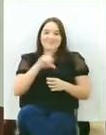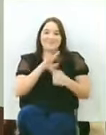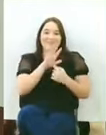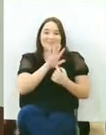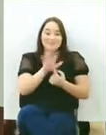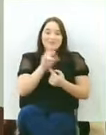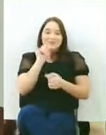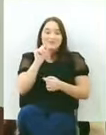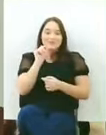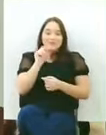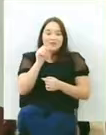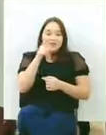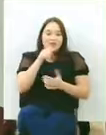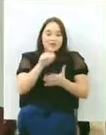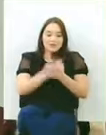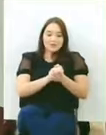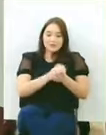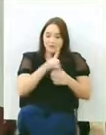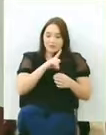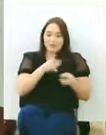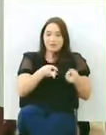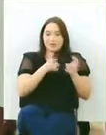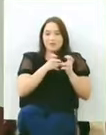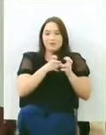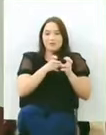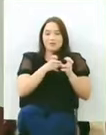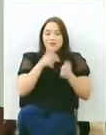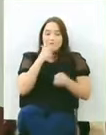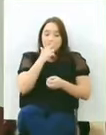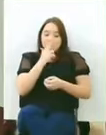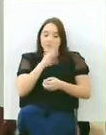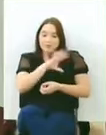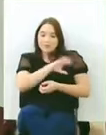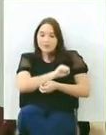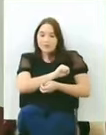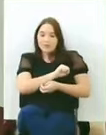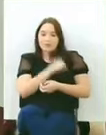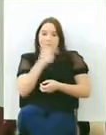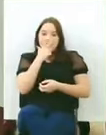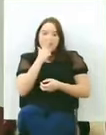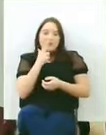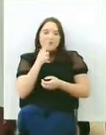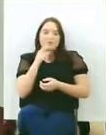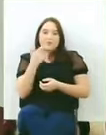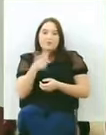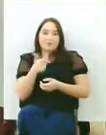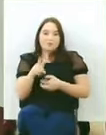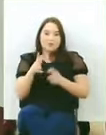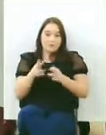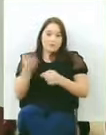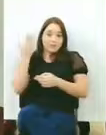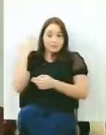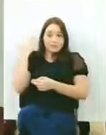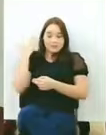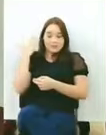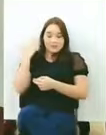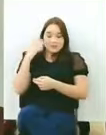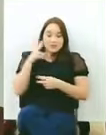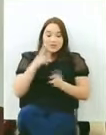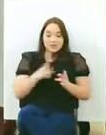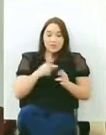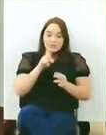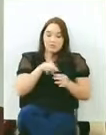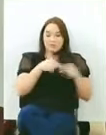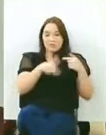E esse é um dos sinais que a esposa sempre percebe que o amor não anda mais como era antigamente.